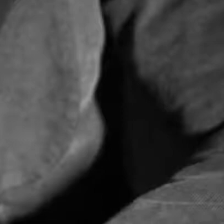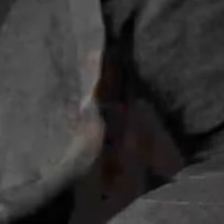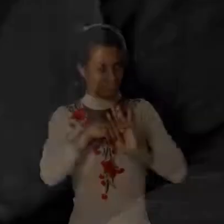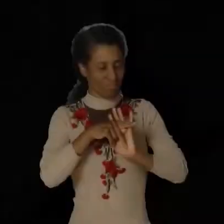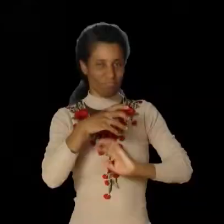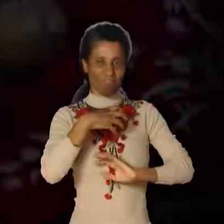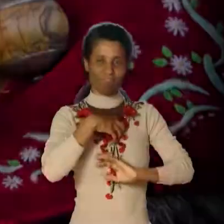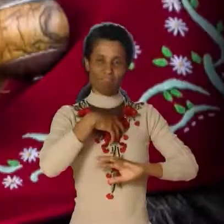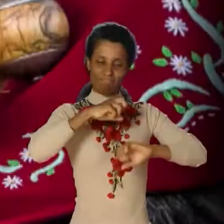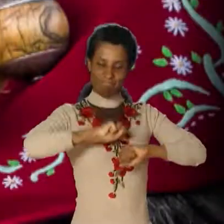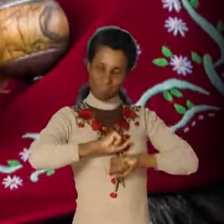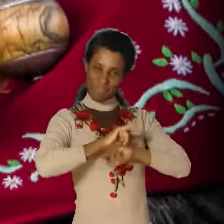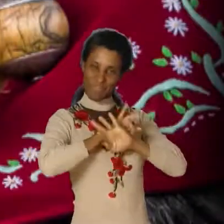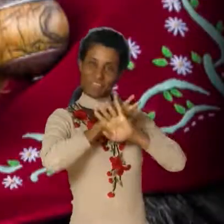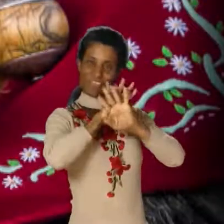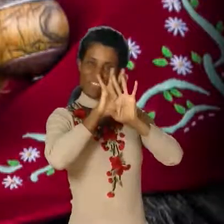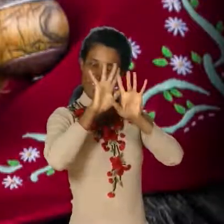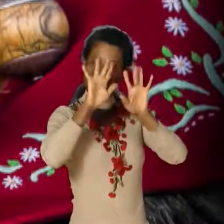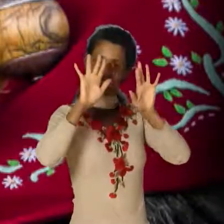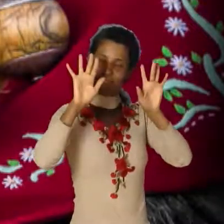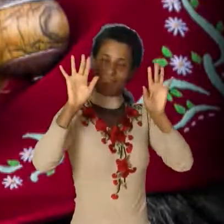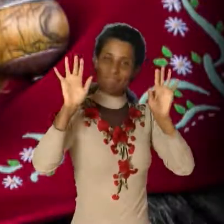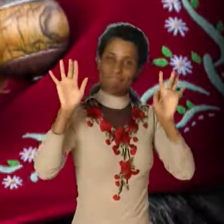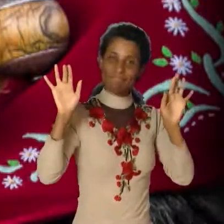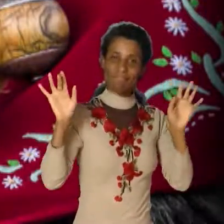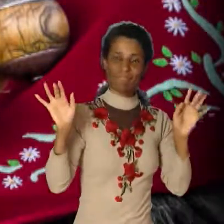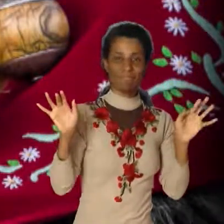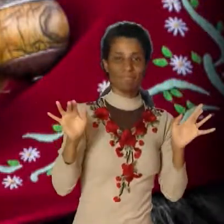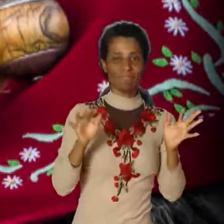um rastro de glória.